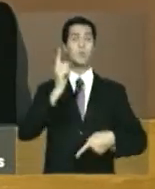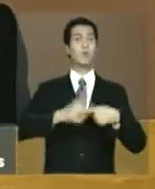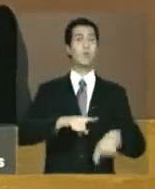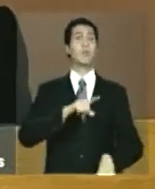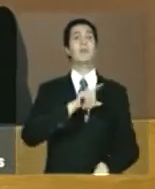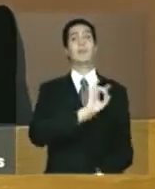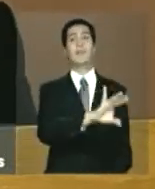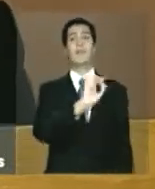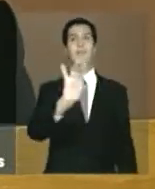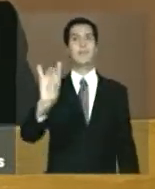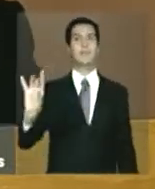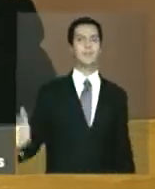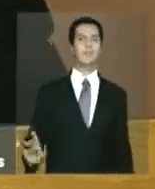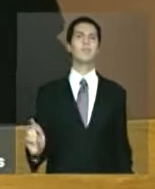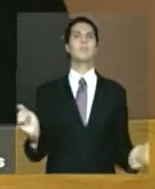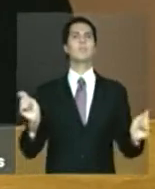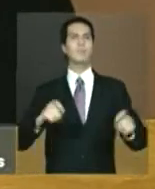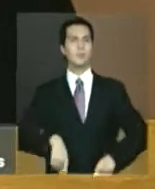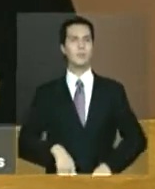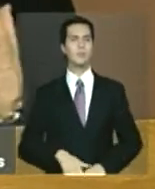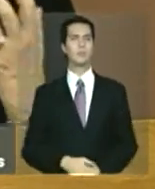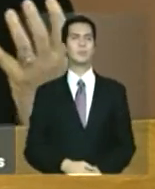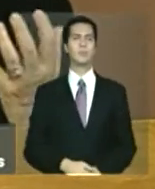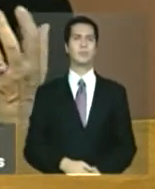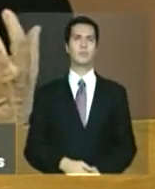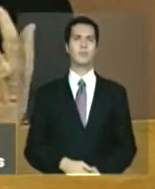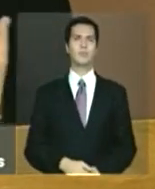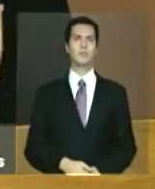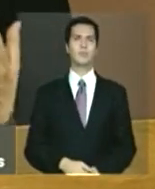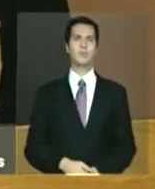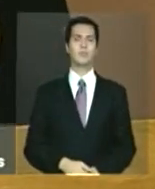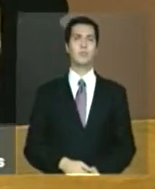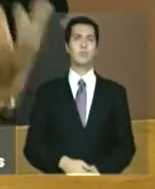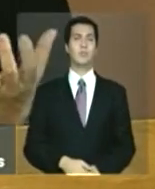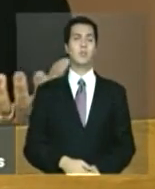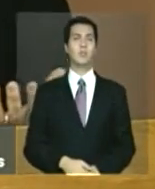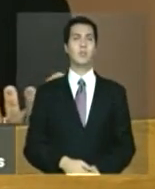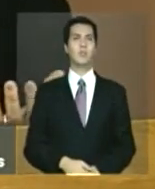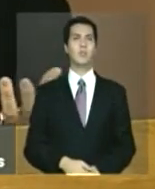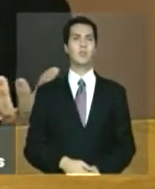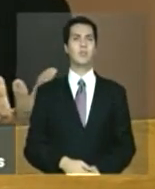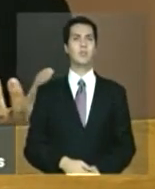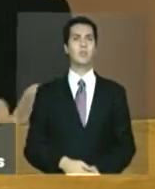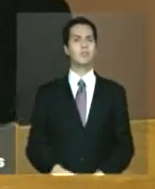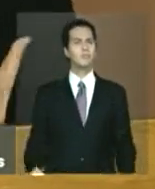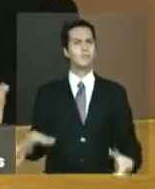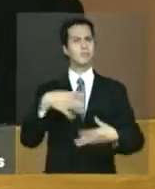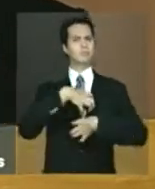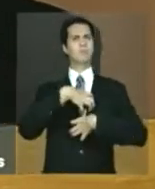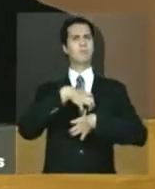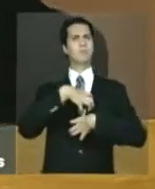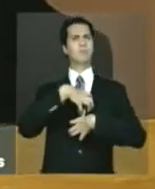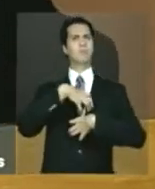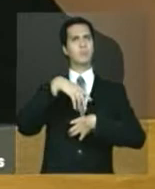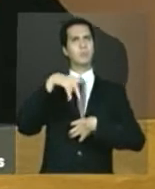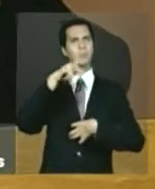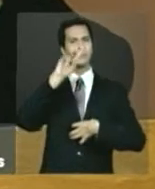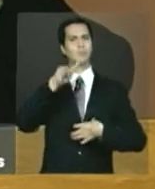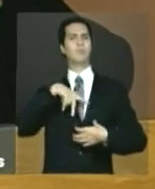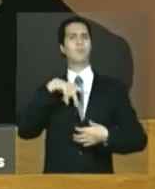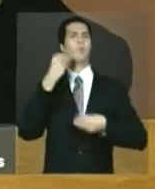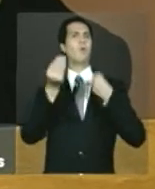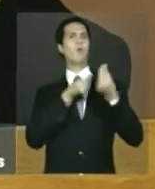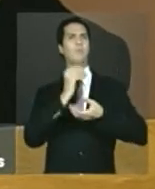e elas se olhem de frente com seus próprios